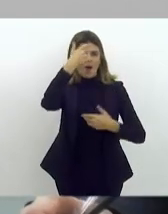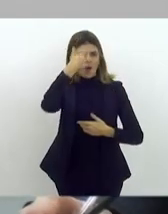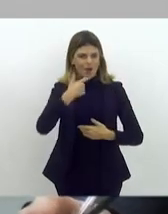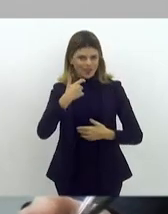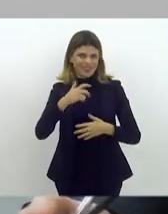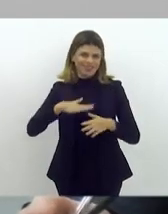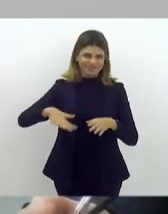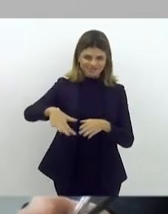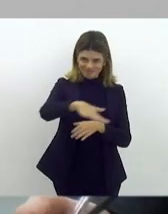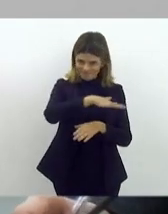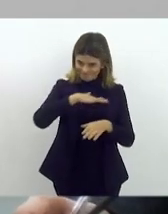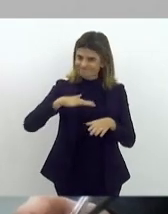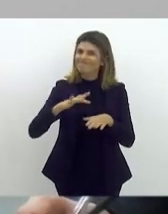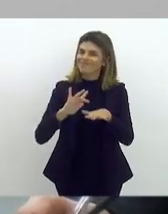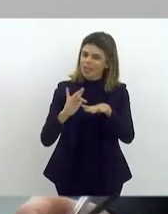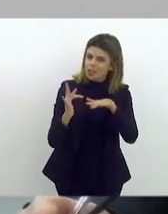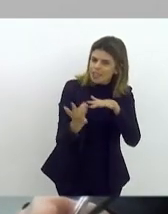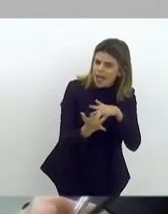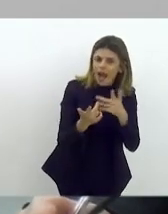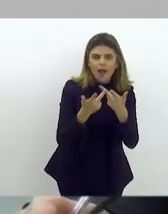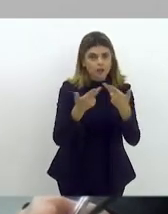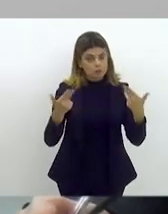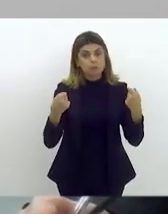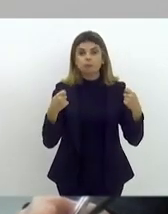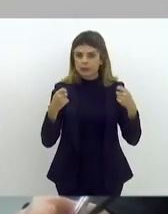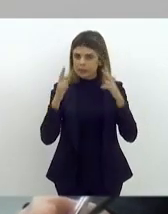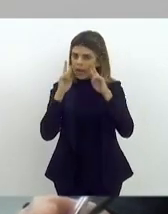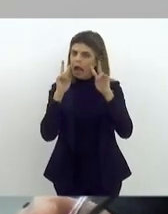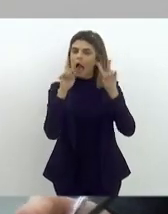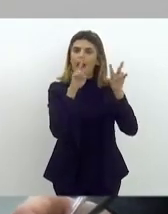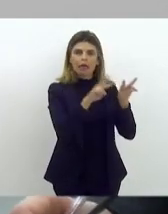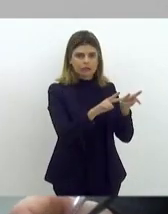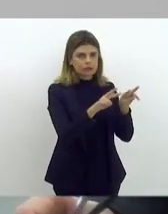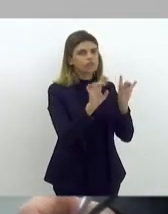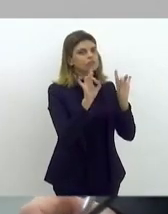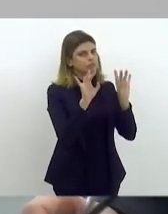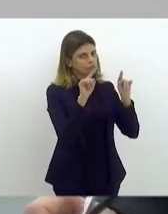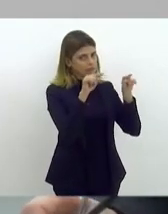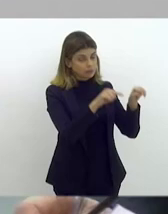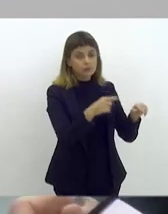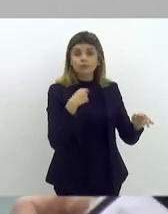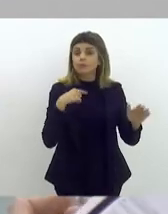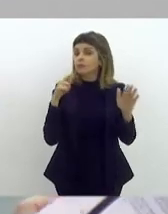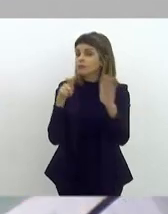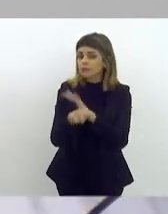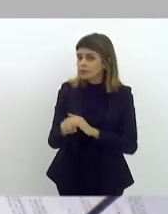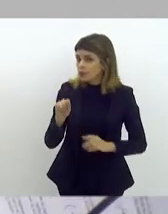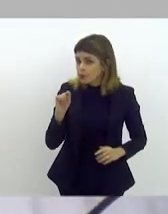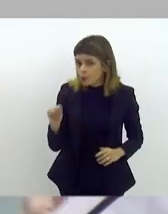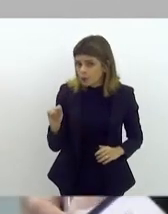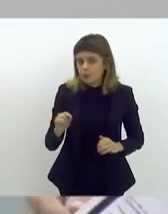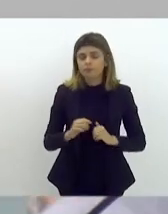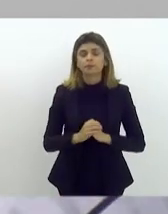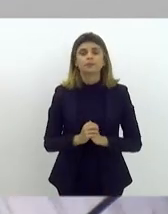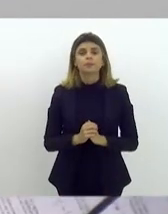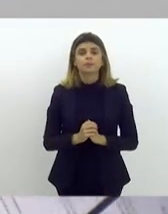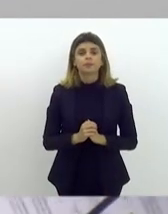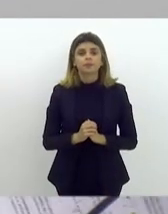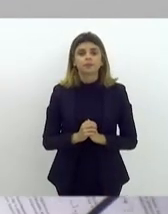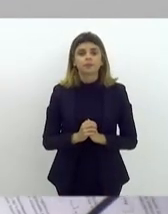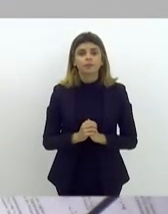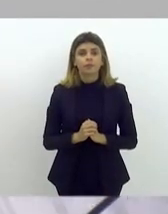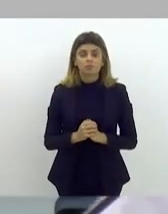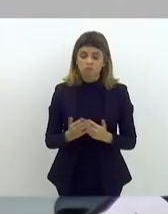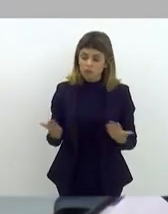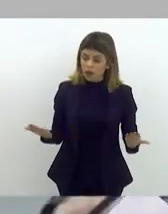redes né então a gente precisa realmente ter uma atenção também o cuidar de especial mas a minha pergunta vai no seguinte eh Hoje é